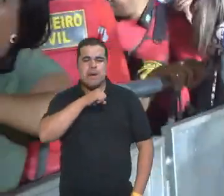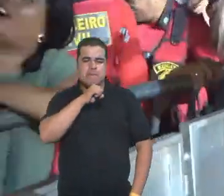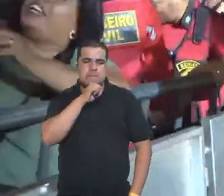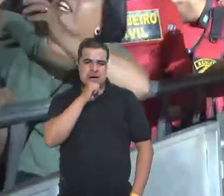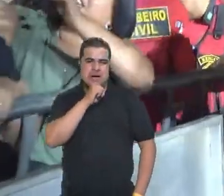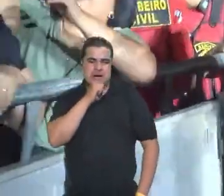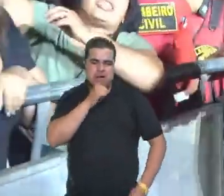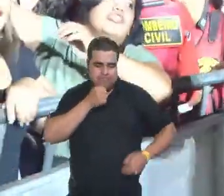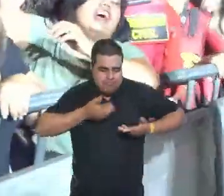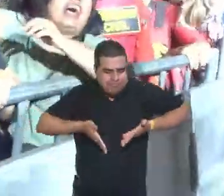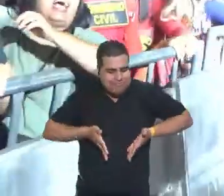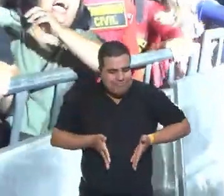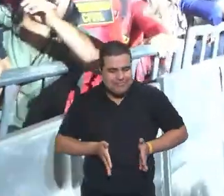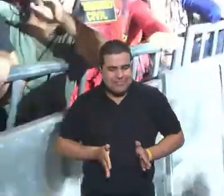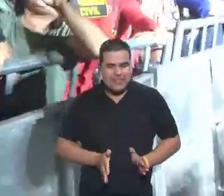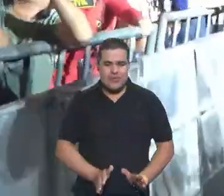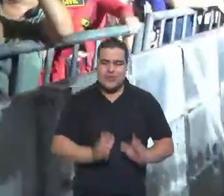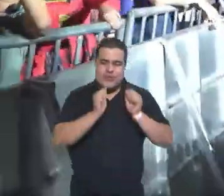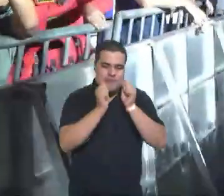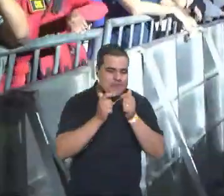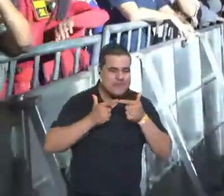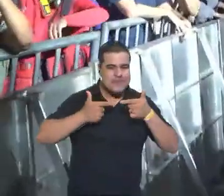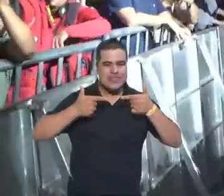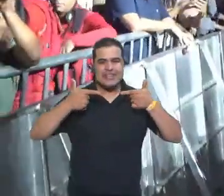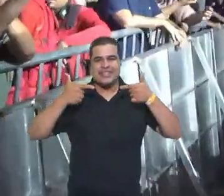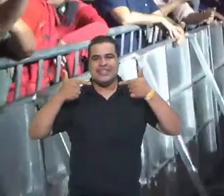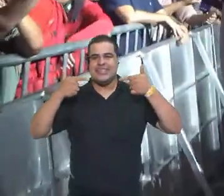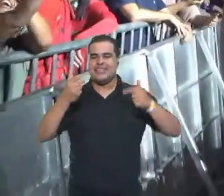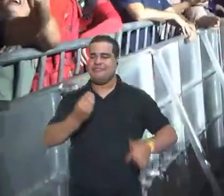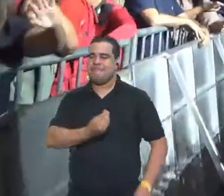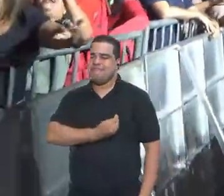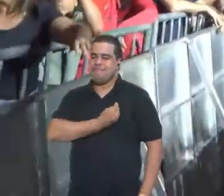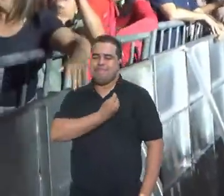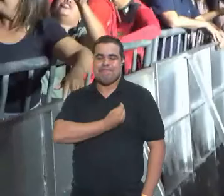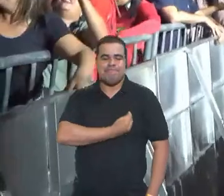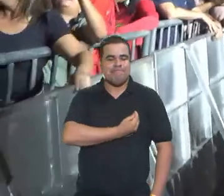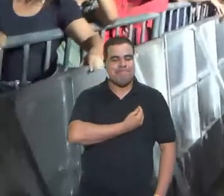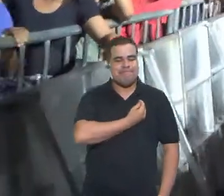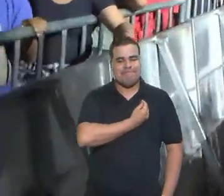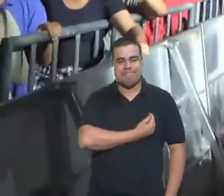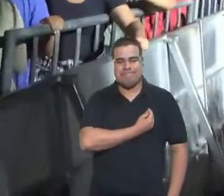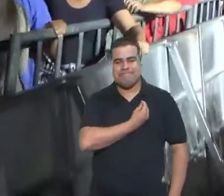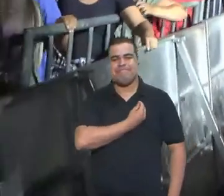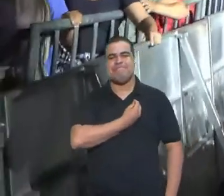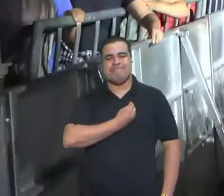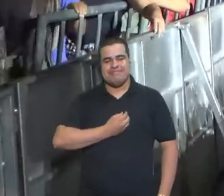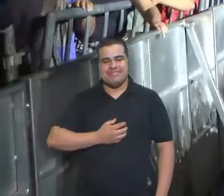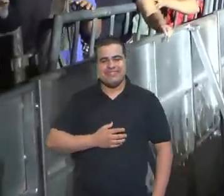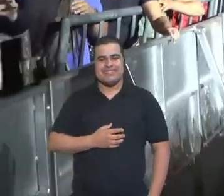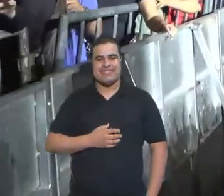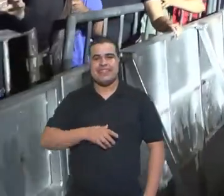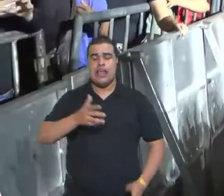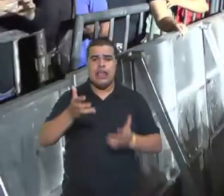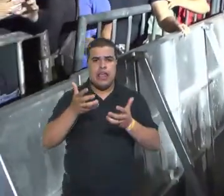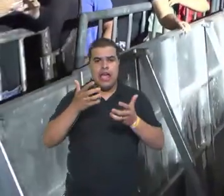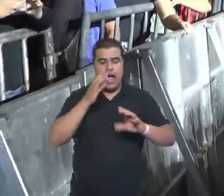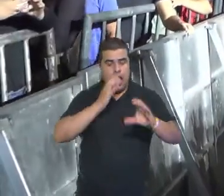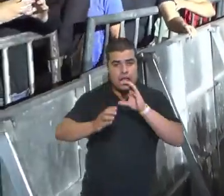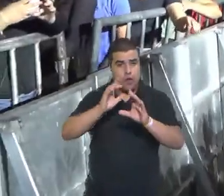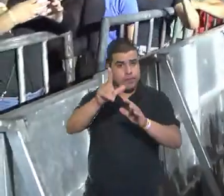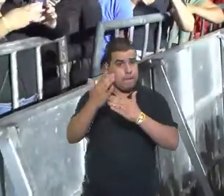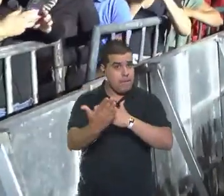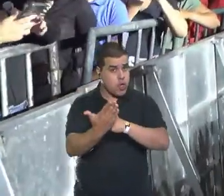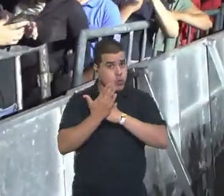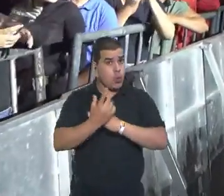no sorriso de uma mãe que deu a luz eu não vou cantar mais não eu só quero que